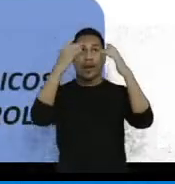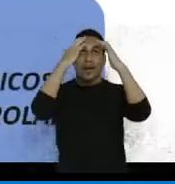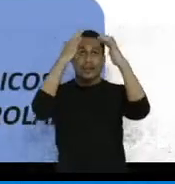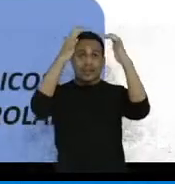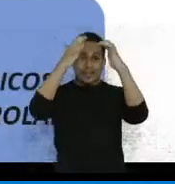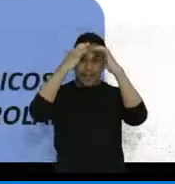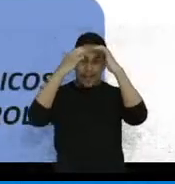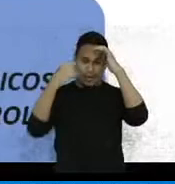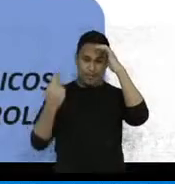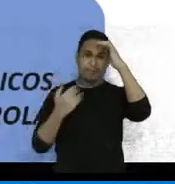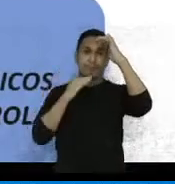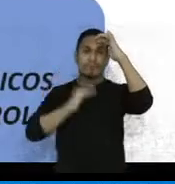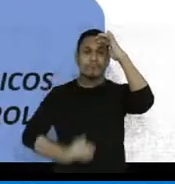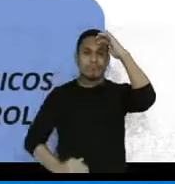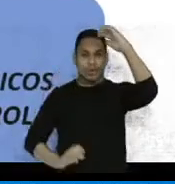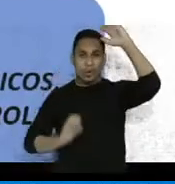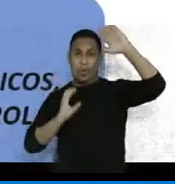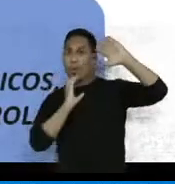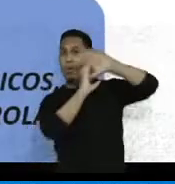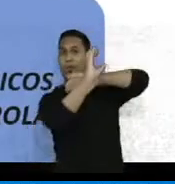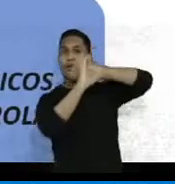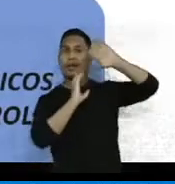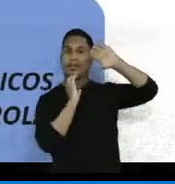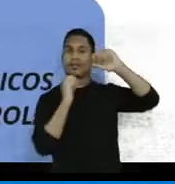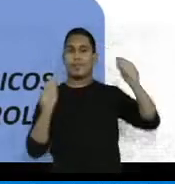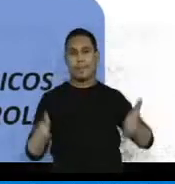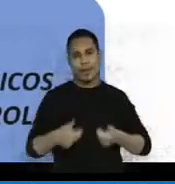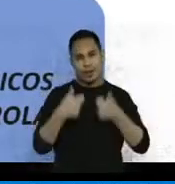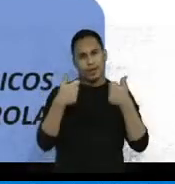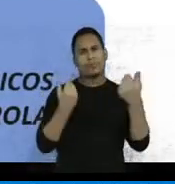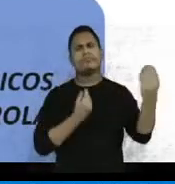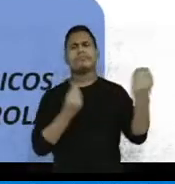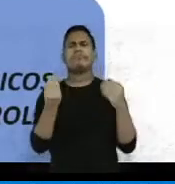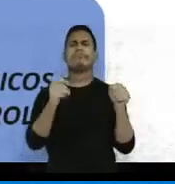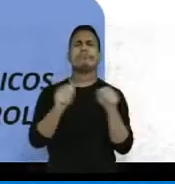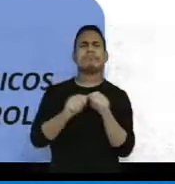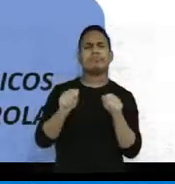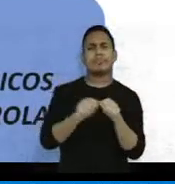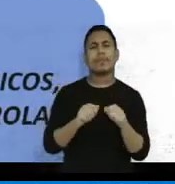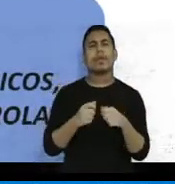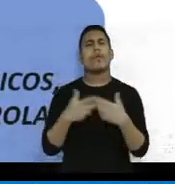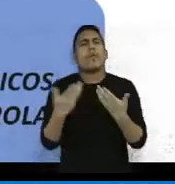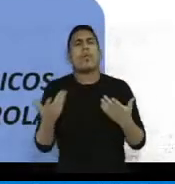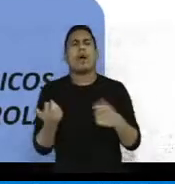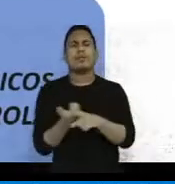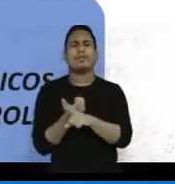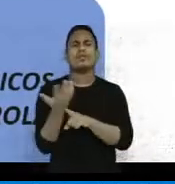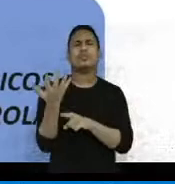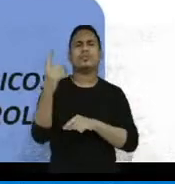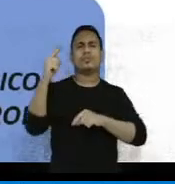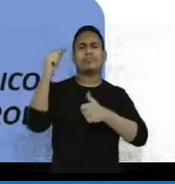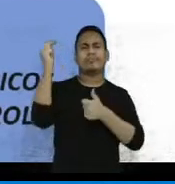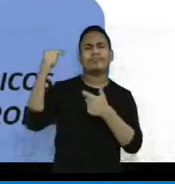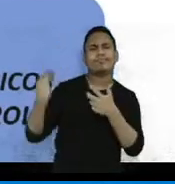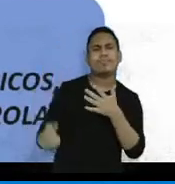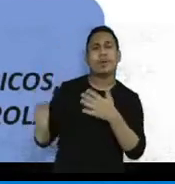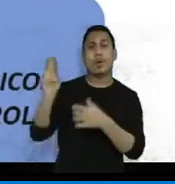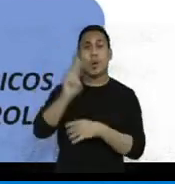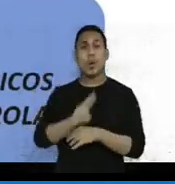que eu faço isso? Quais são as substâncias que eu posso utilizar para aumentar a serotonina no meu